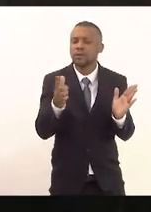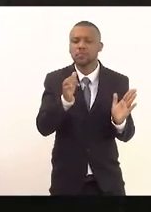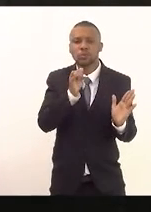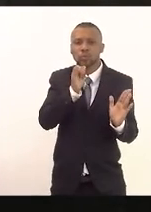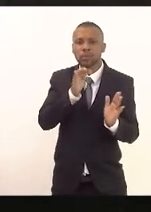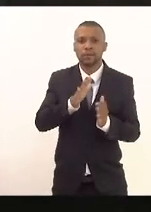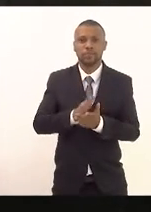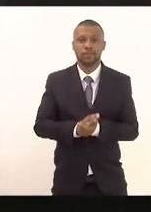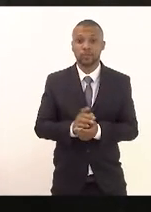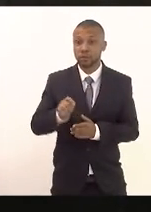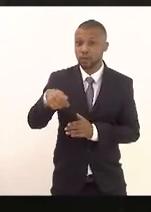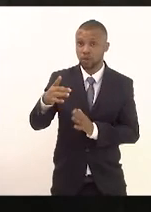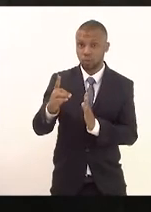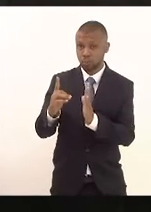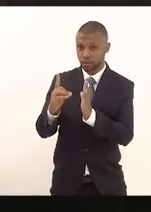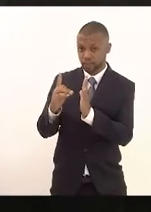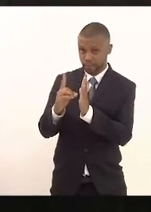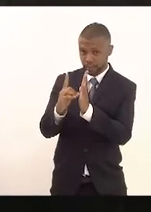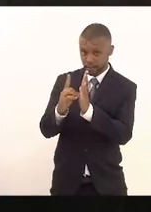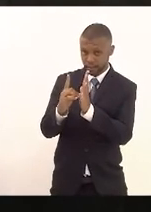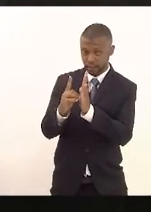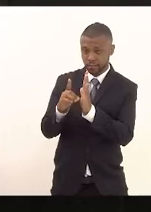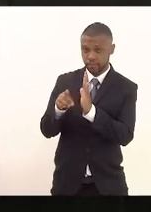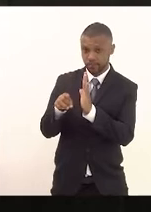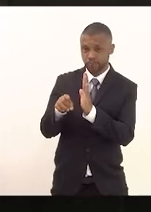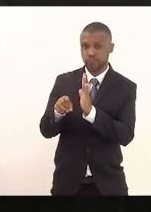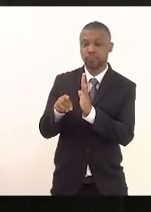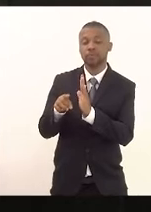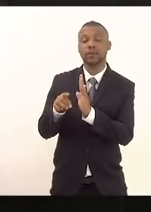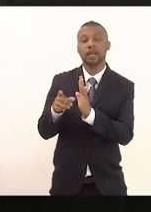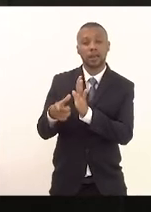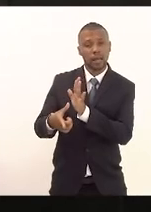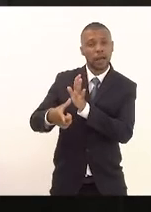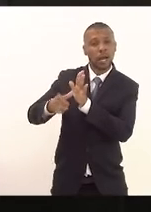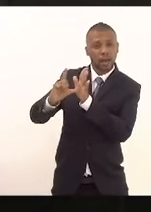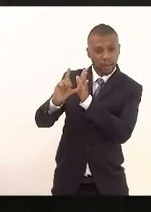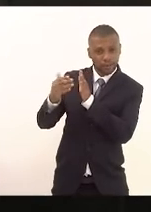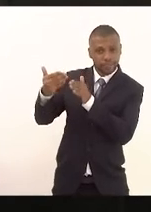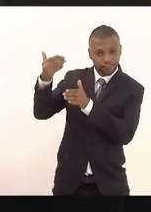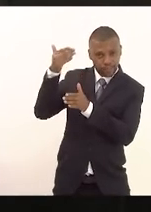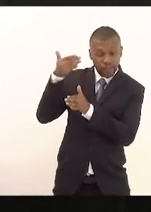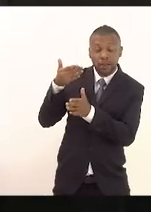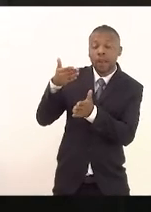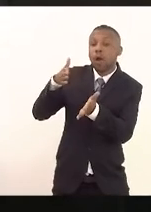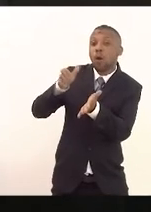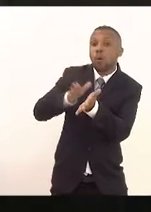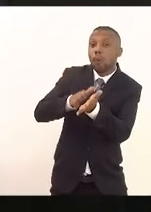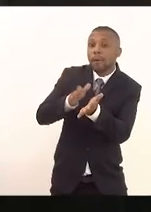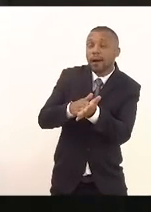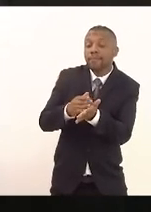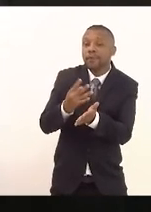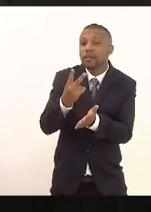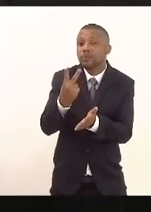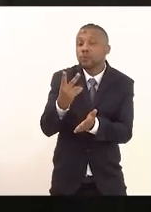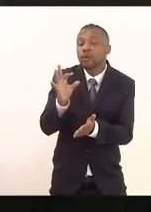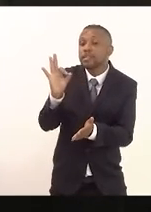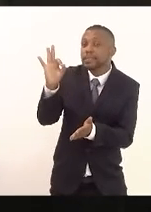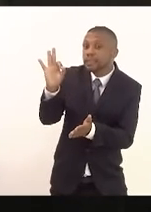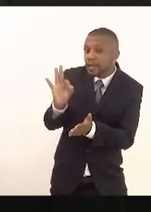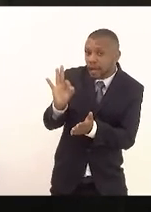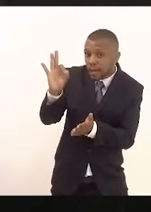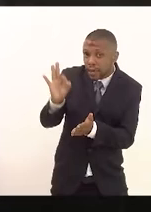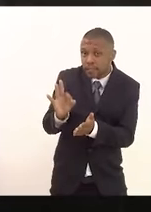e o Detran já cobrava duas taxas somadas